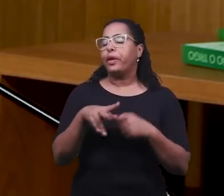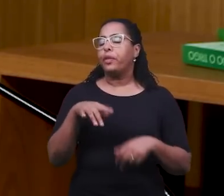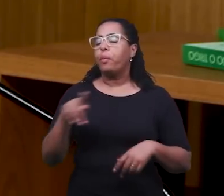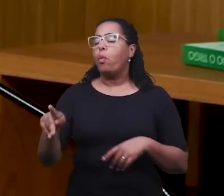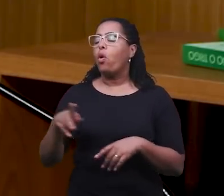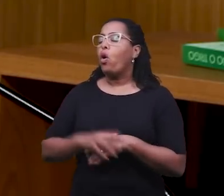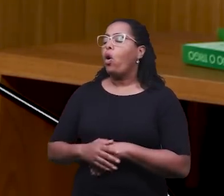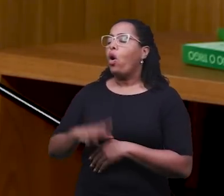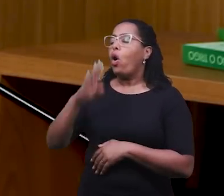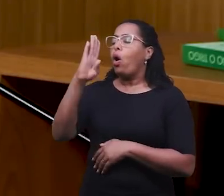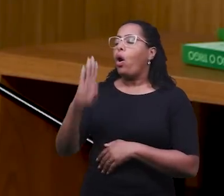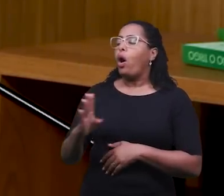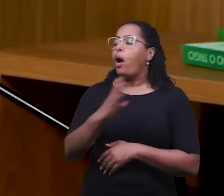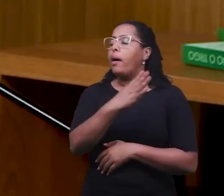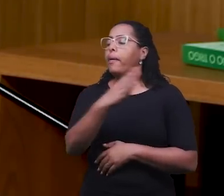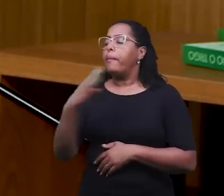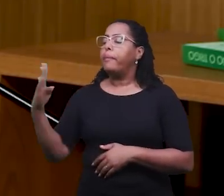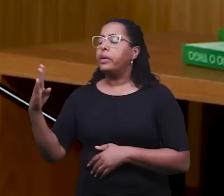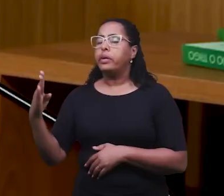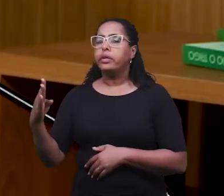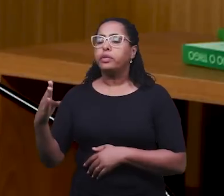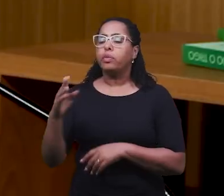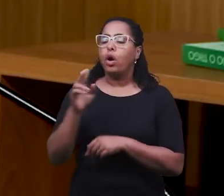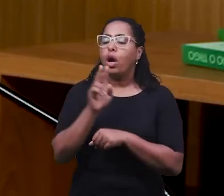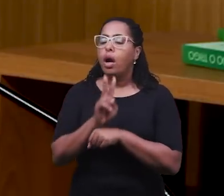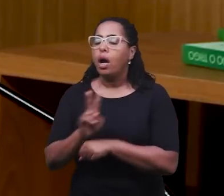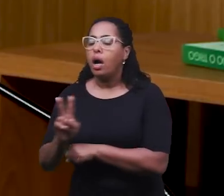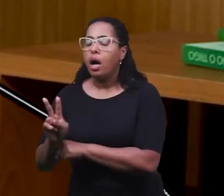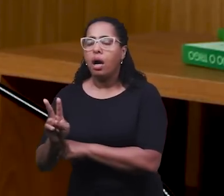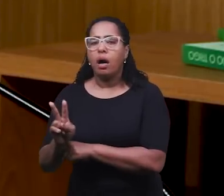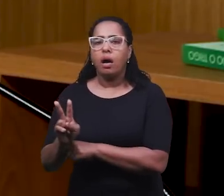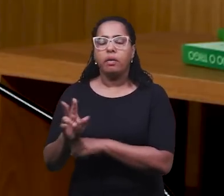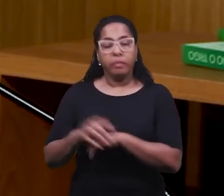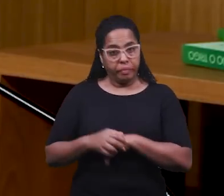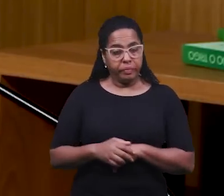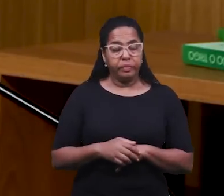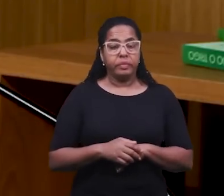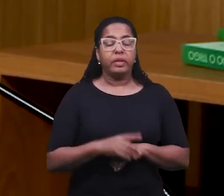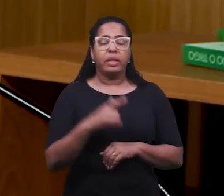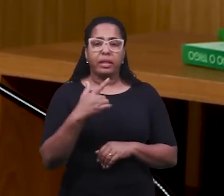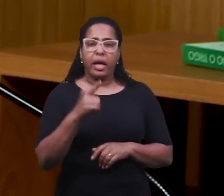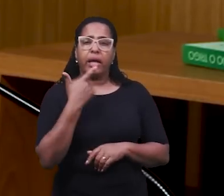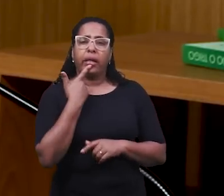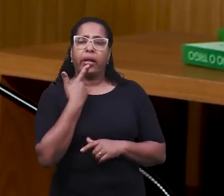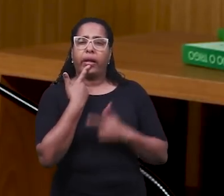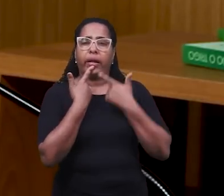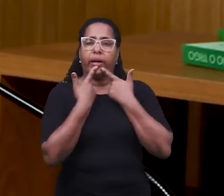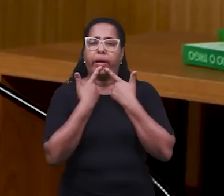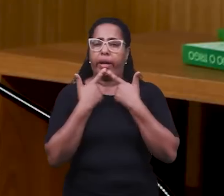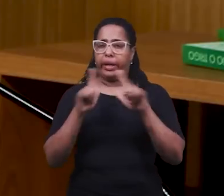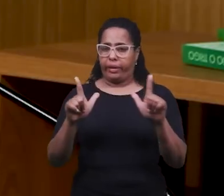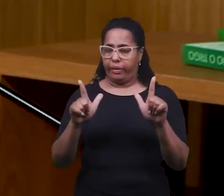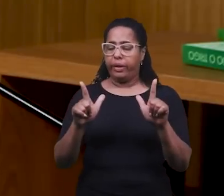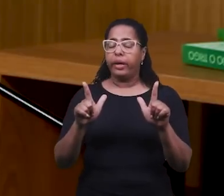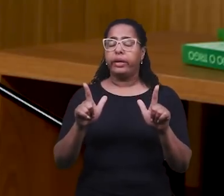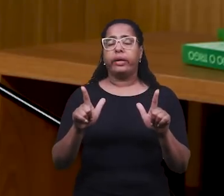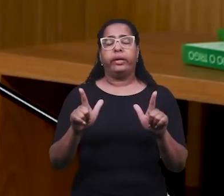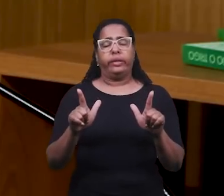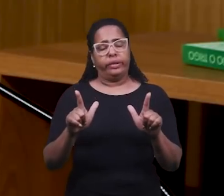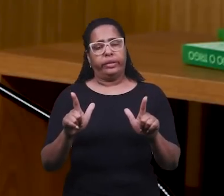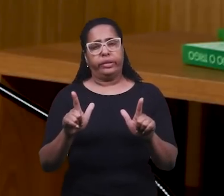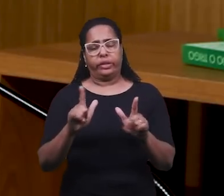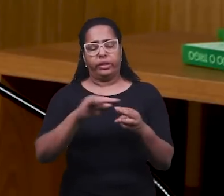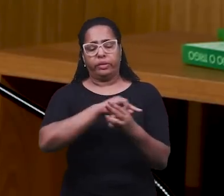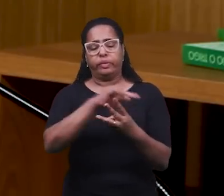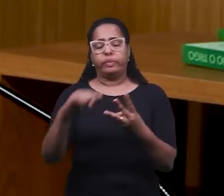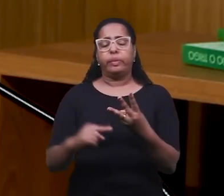que apacentem, entendeu? E tal. Então, há uma linguagem nesses 3 mostrando